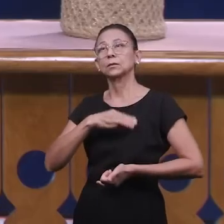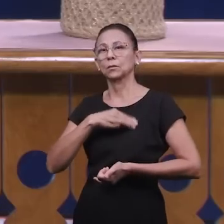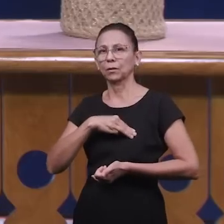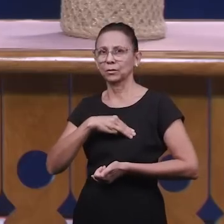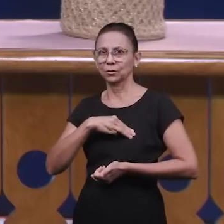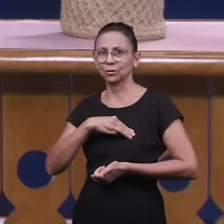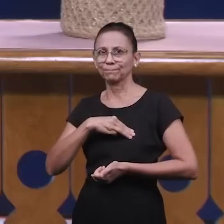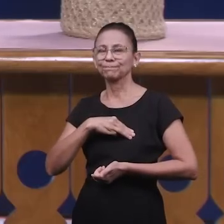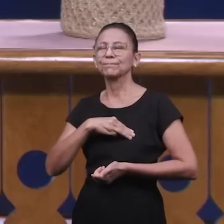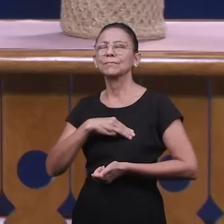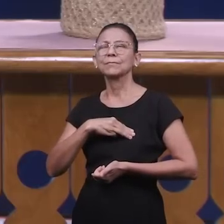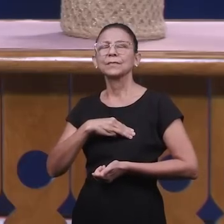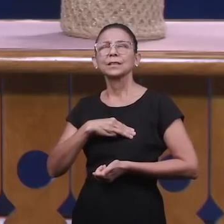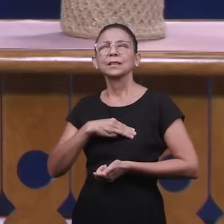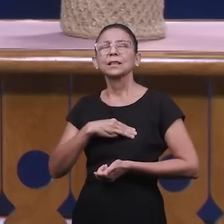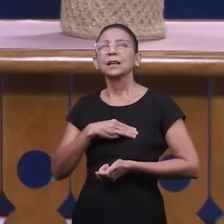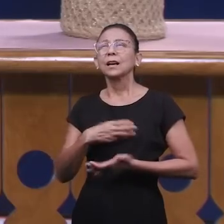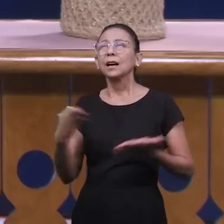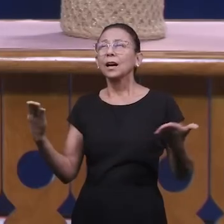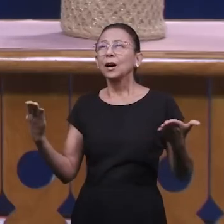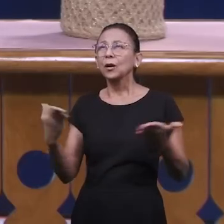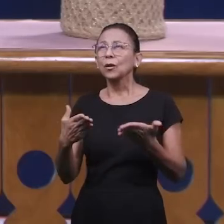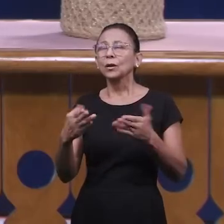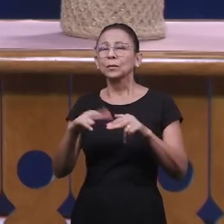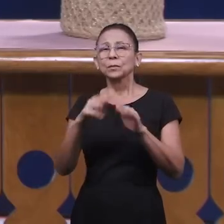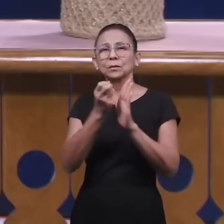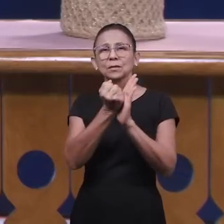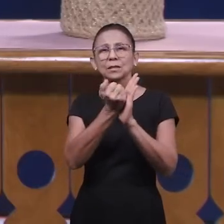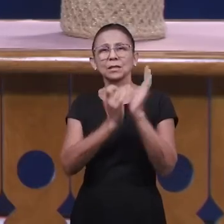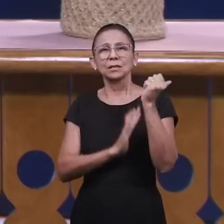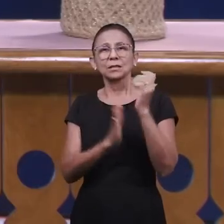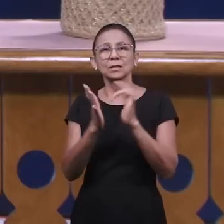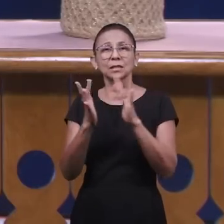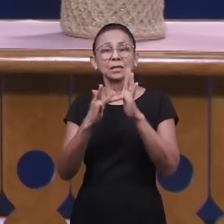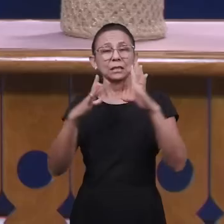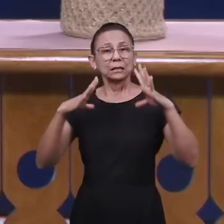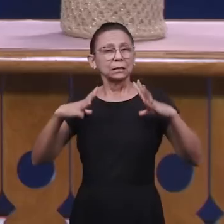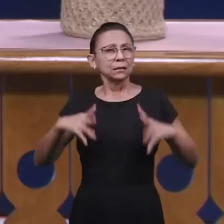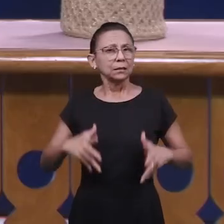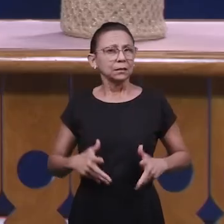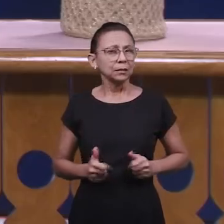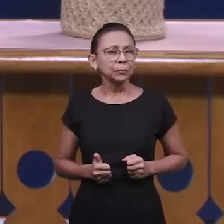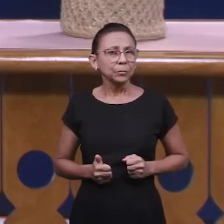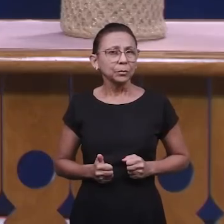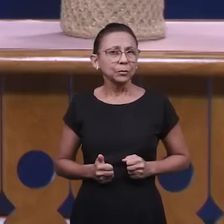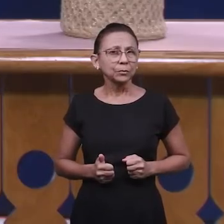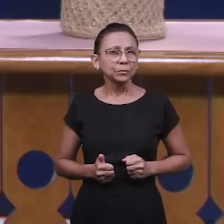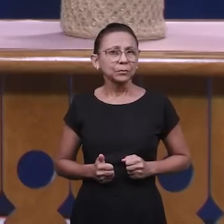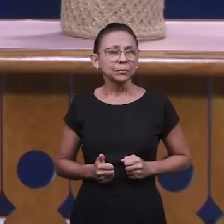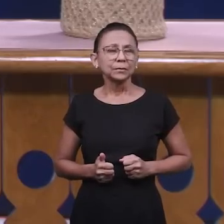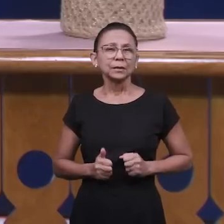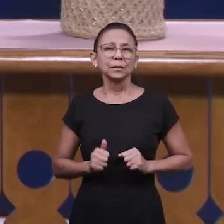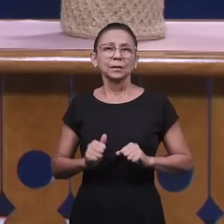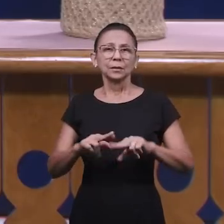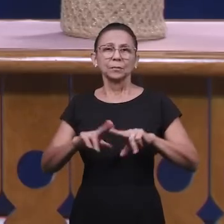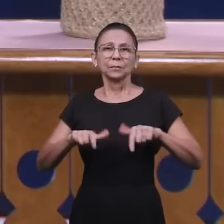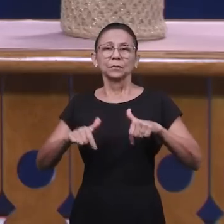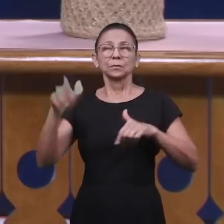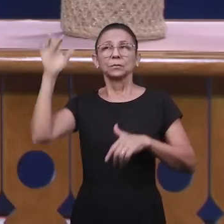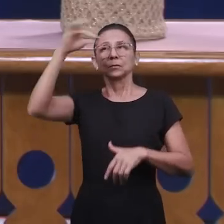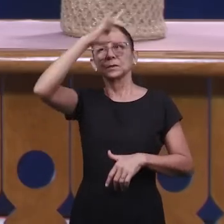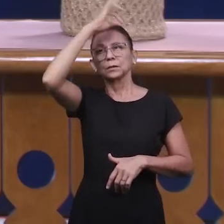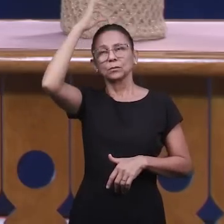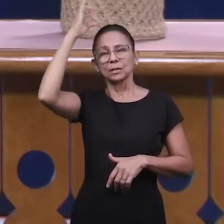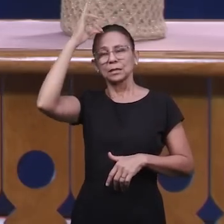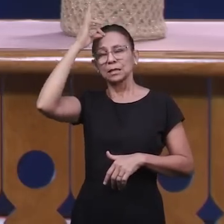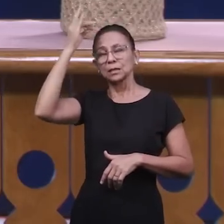nós nesse culto. Esta é a oração que fazemos em nome do Senhor Jesus. Amém. Louvado seja o nome do Senhor. Aqueles que